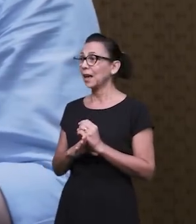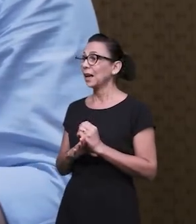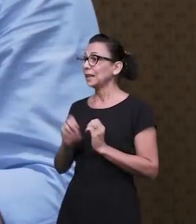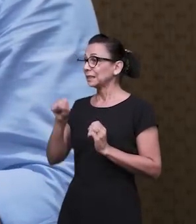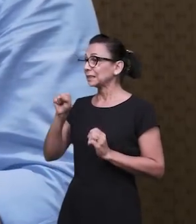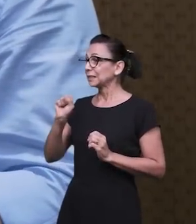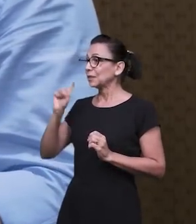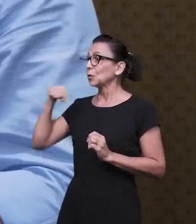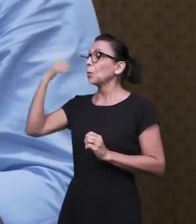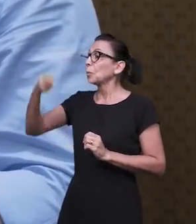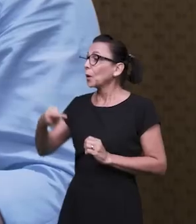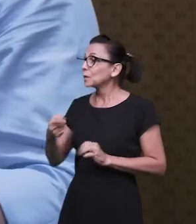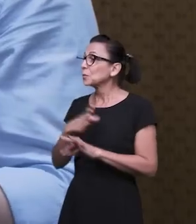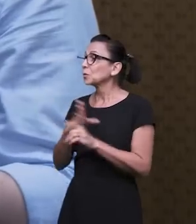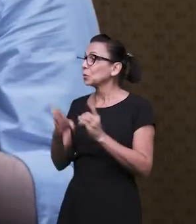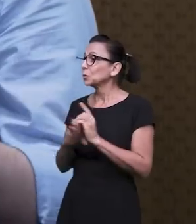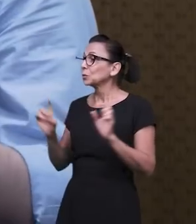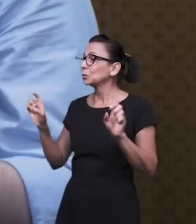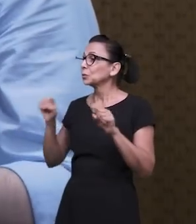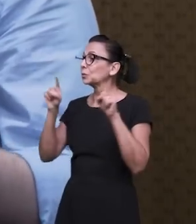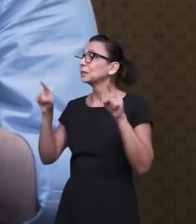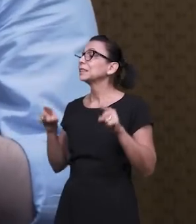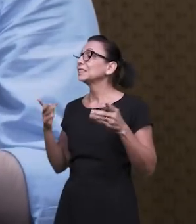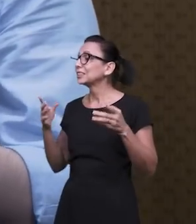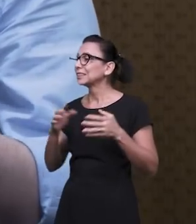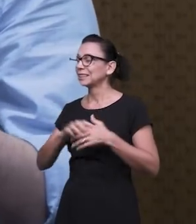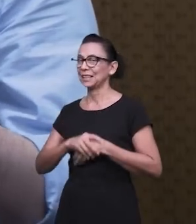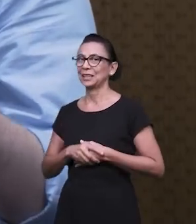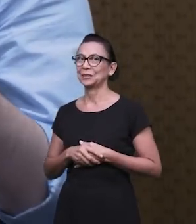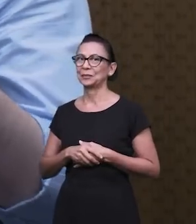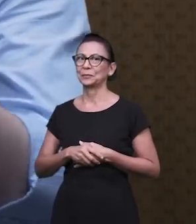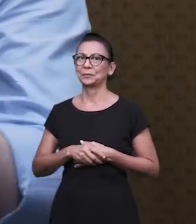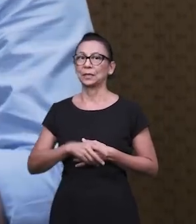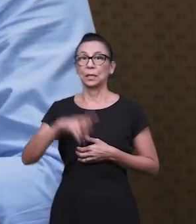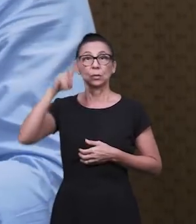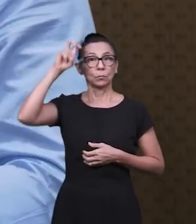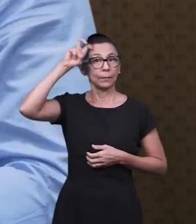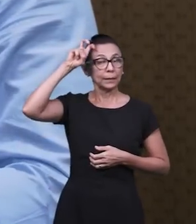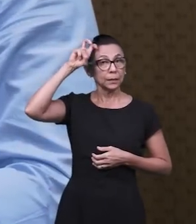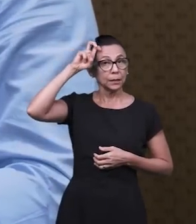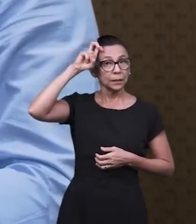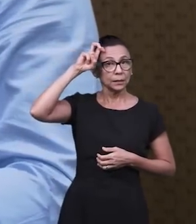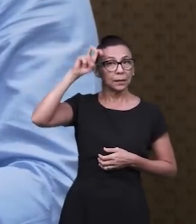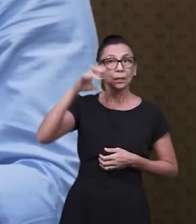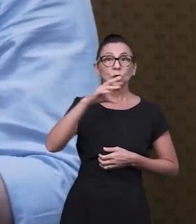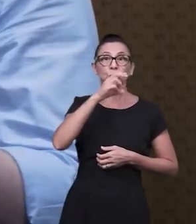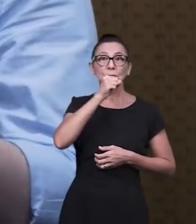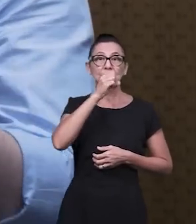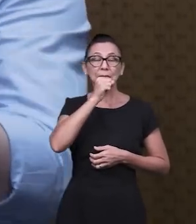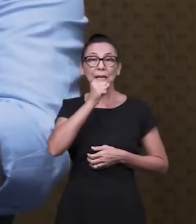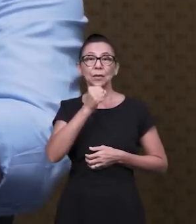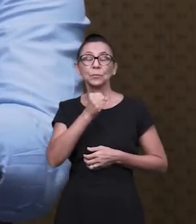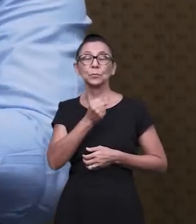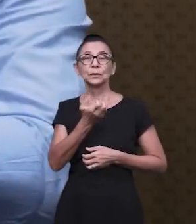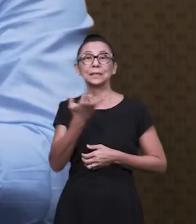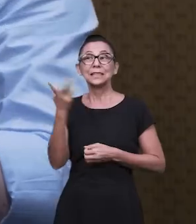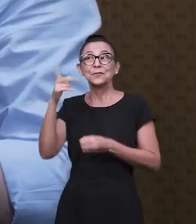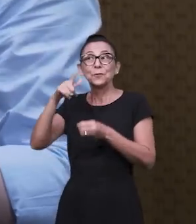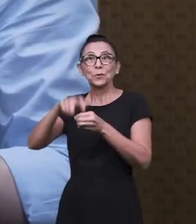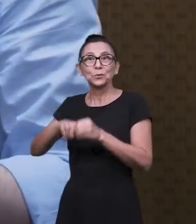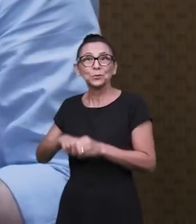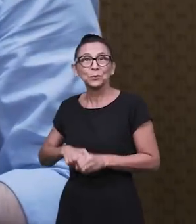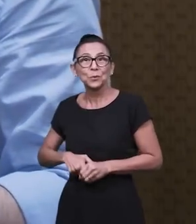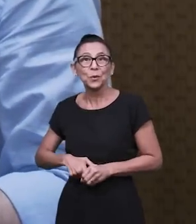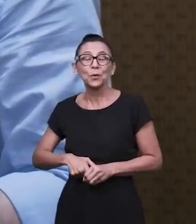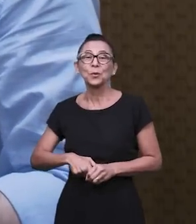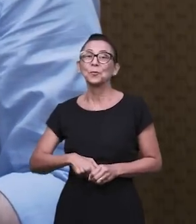que é o próximo? Isso foi na quinta-feira, no sábado, nós já estávamos lá de volta. E ele não faltou mais